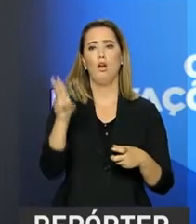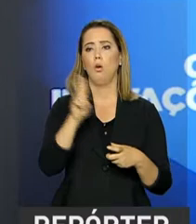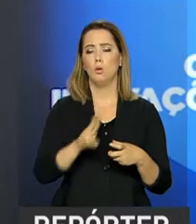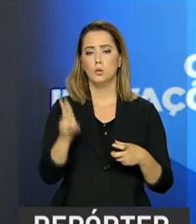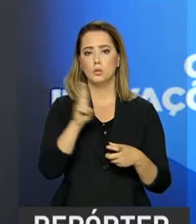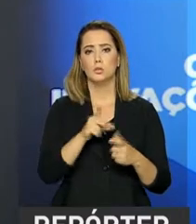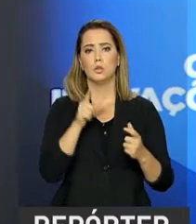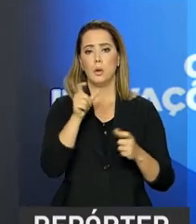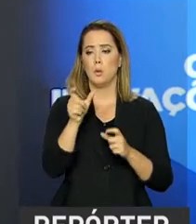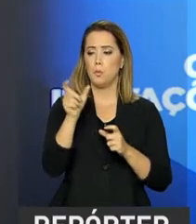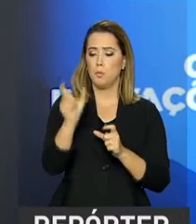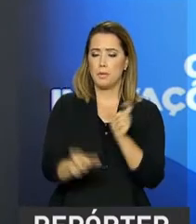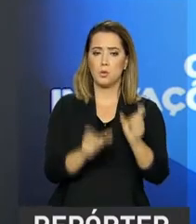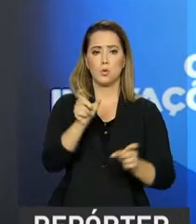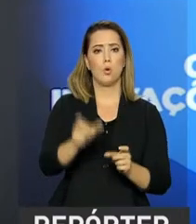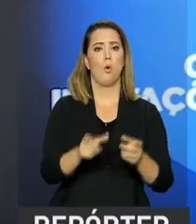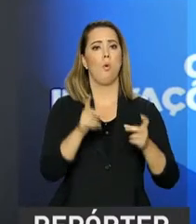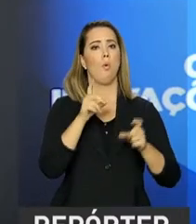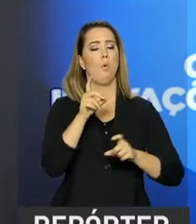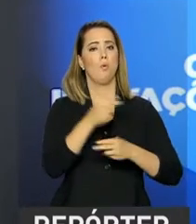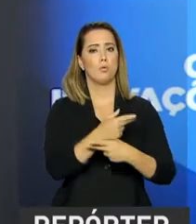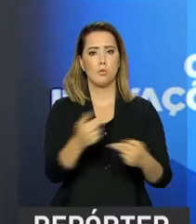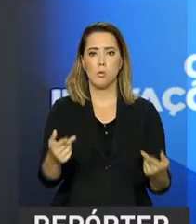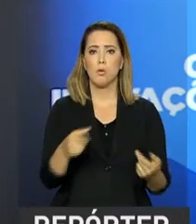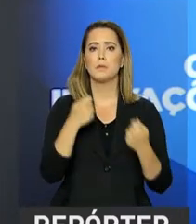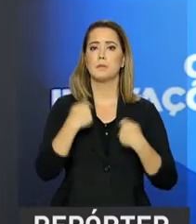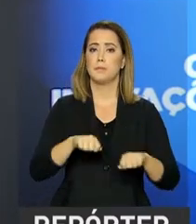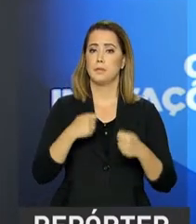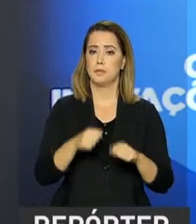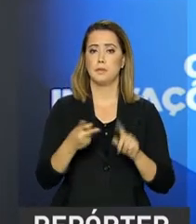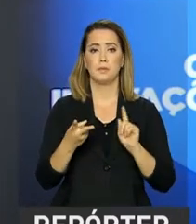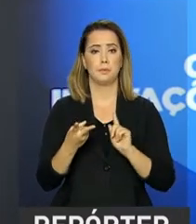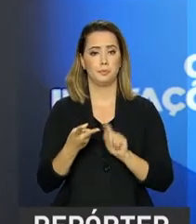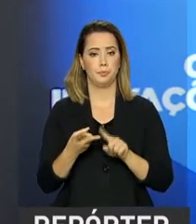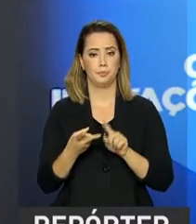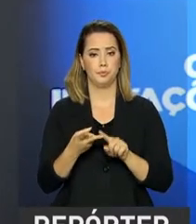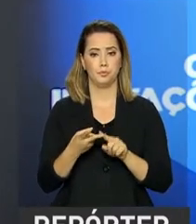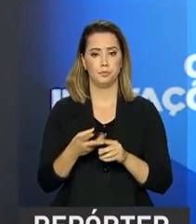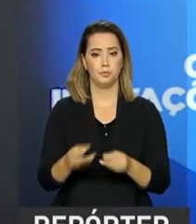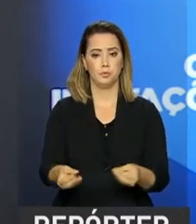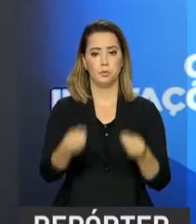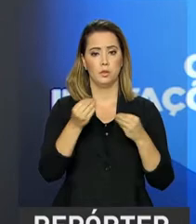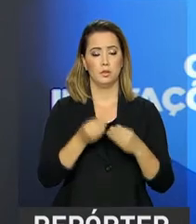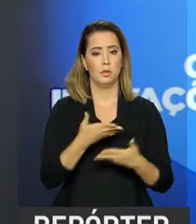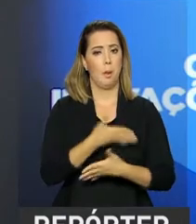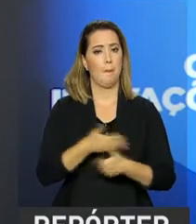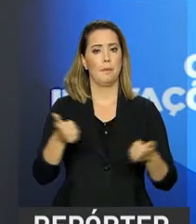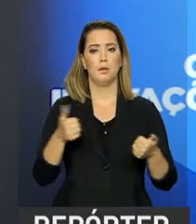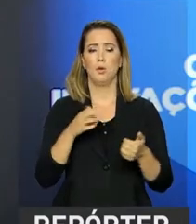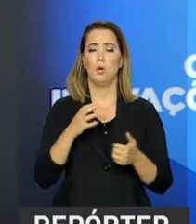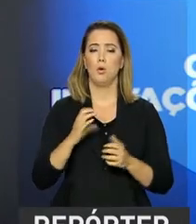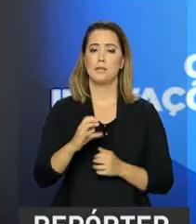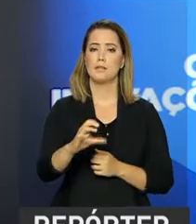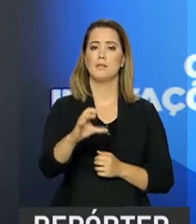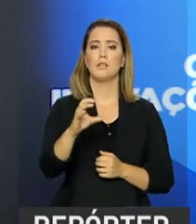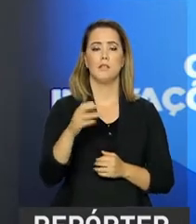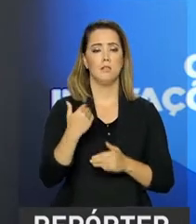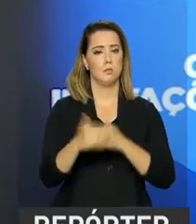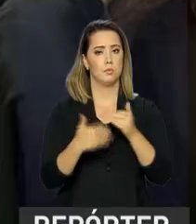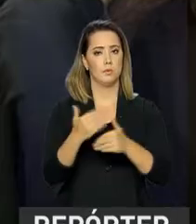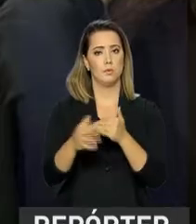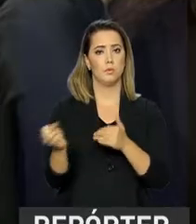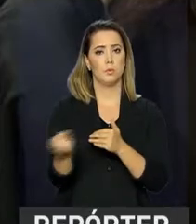execução dessas metodologias esse é o ponto o ponto 2 é trazer a melhor ciência para o desenvolvimento de nossos novos